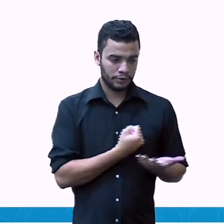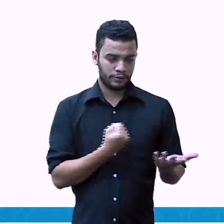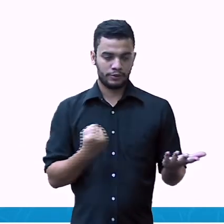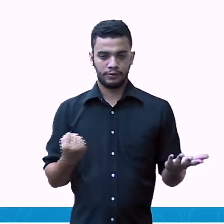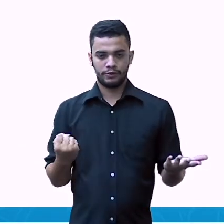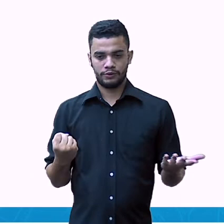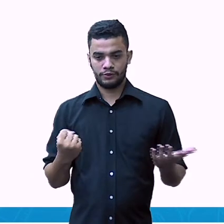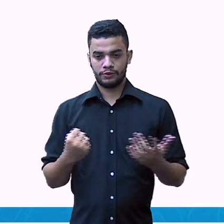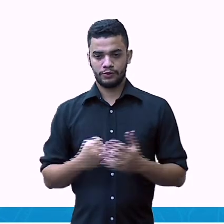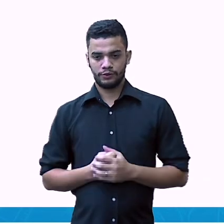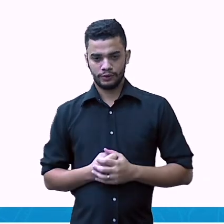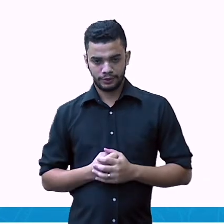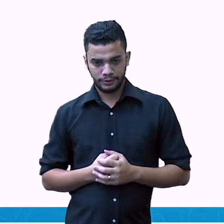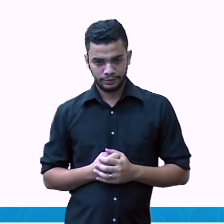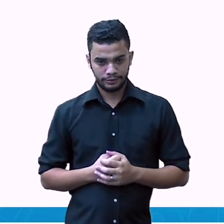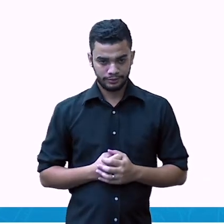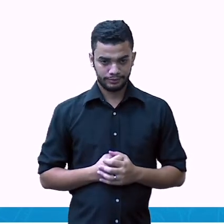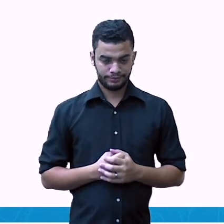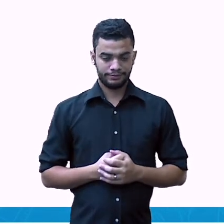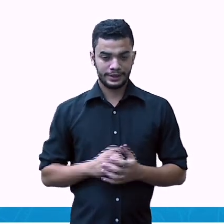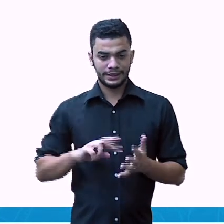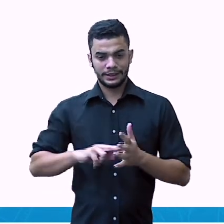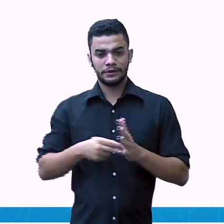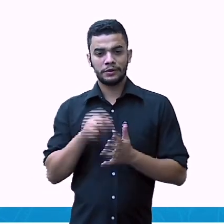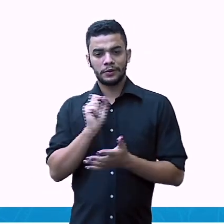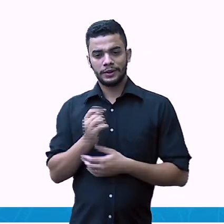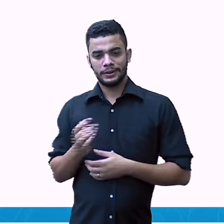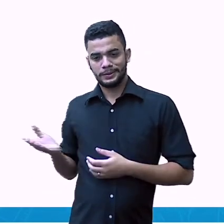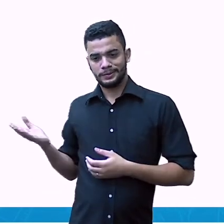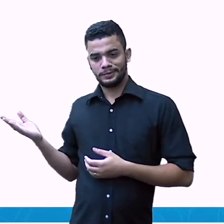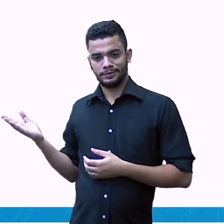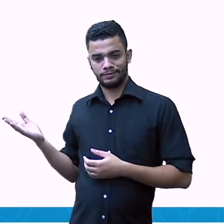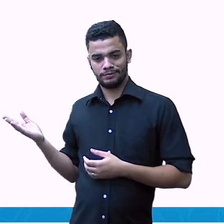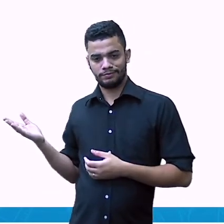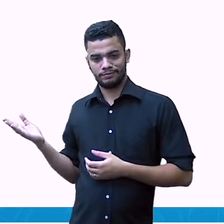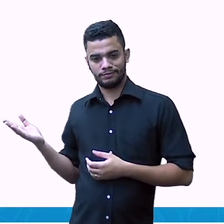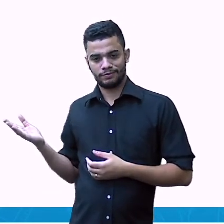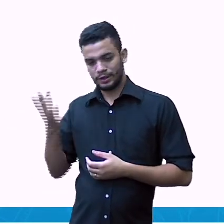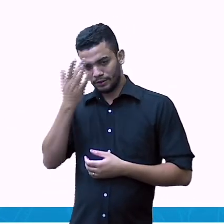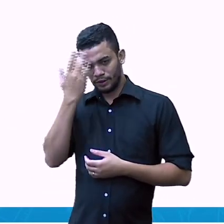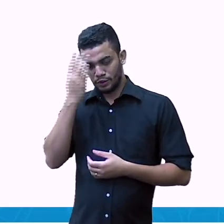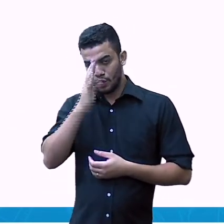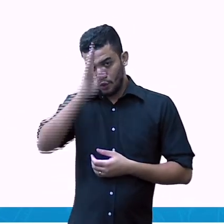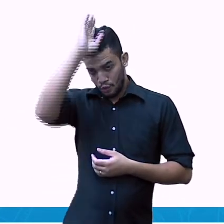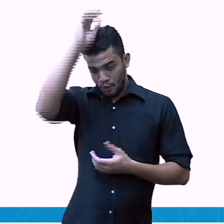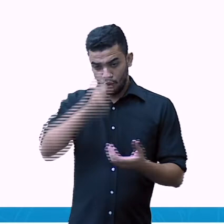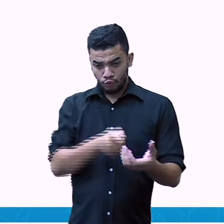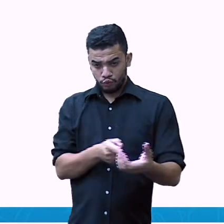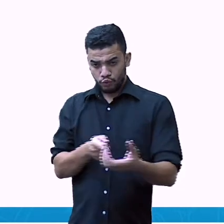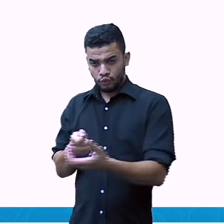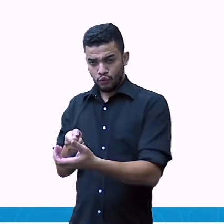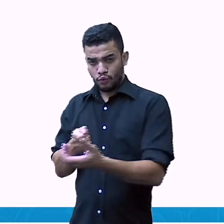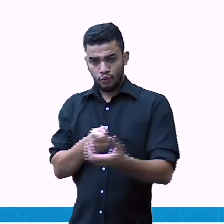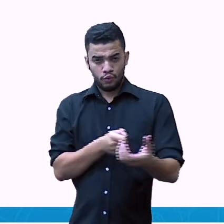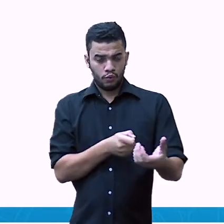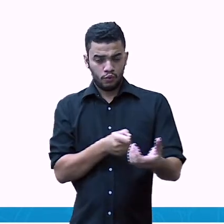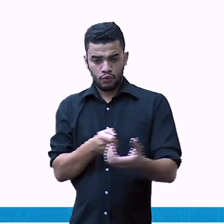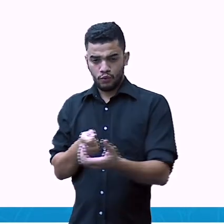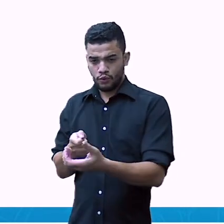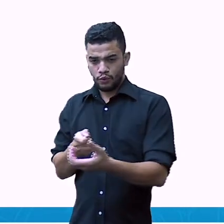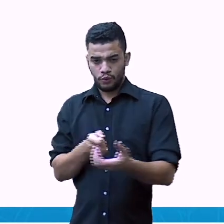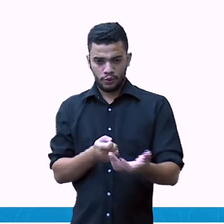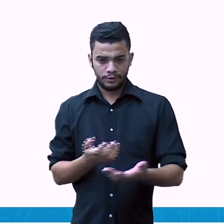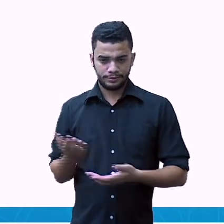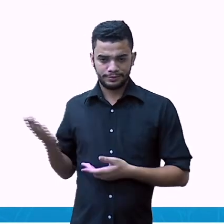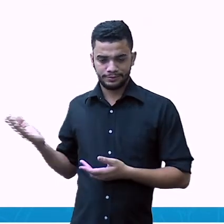capacete. Nós estamos falando do bombeiro, que ajudam as pessoas apagando